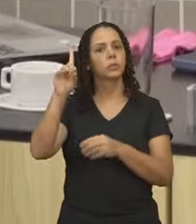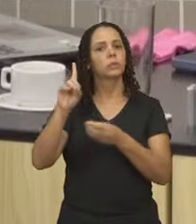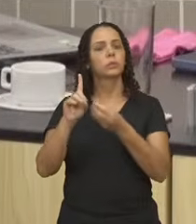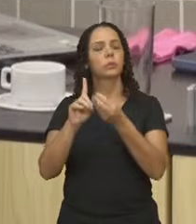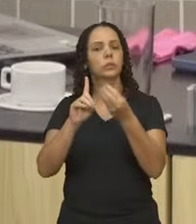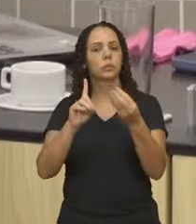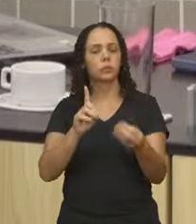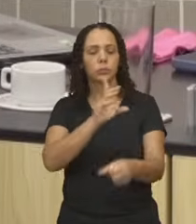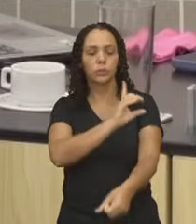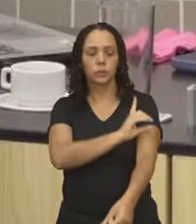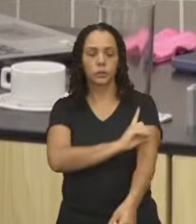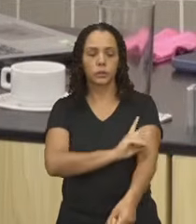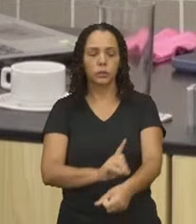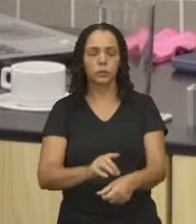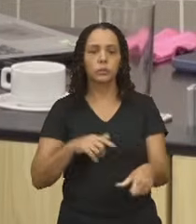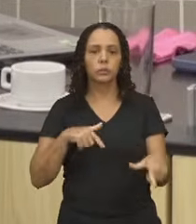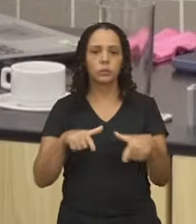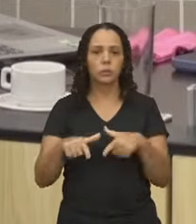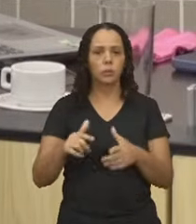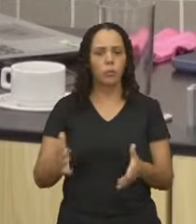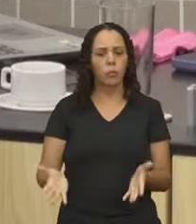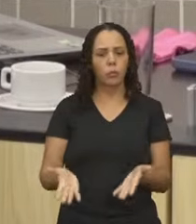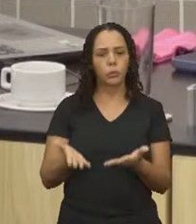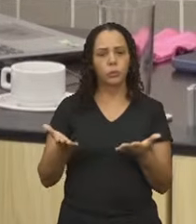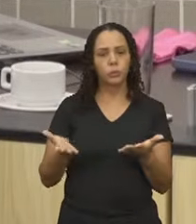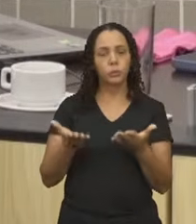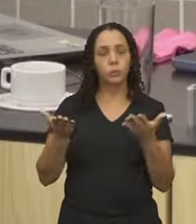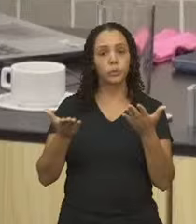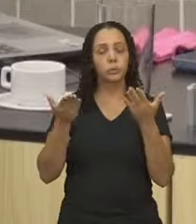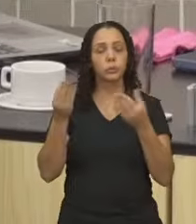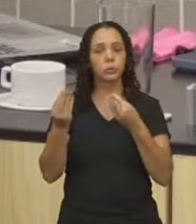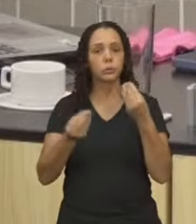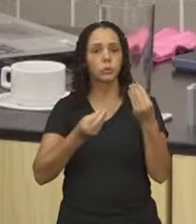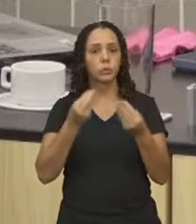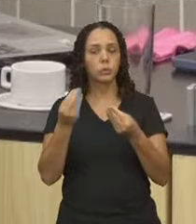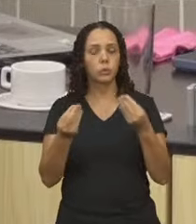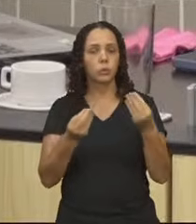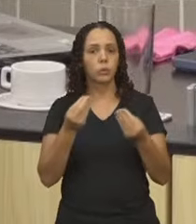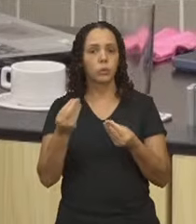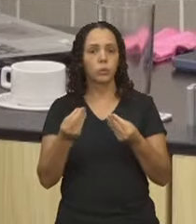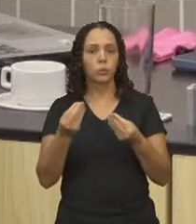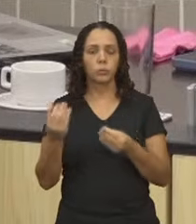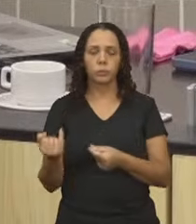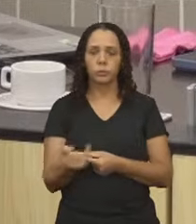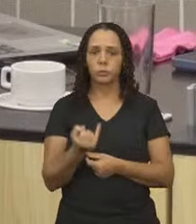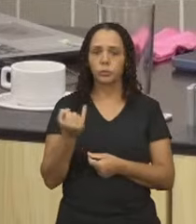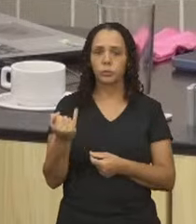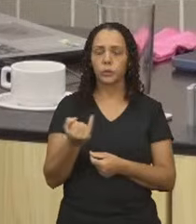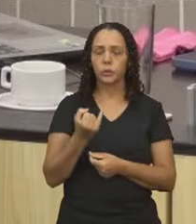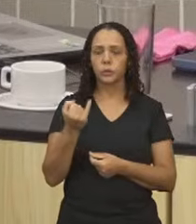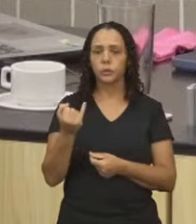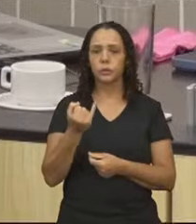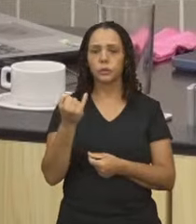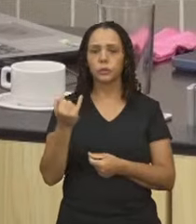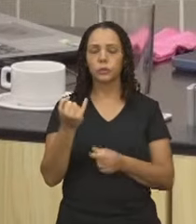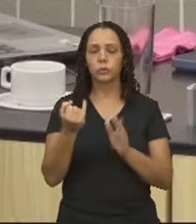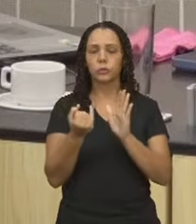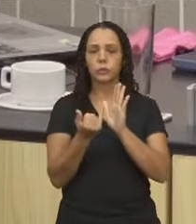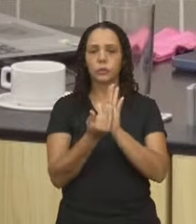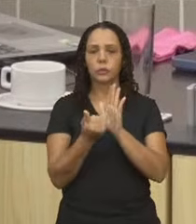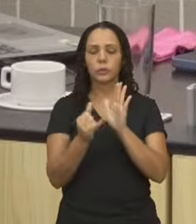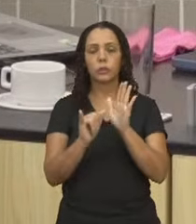dignidade do trabalho foi exaltada como elemento essencial da